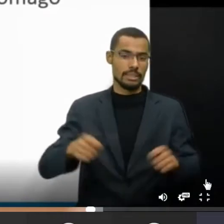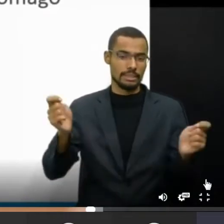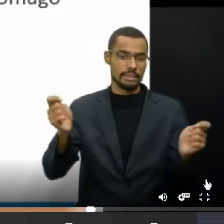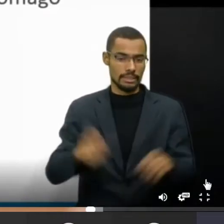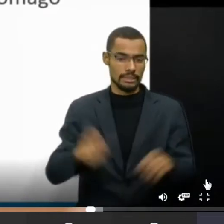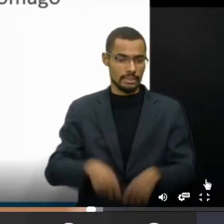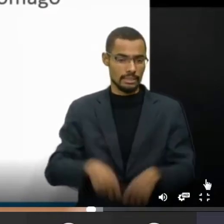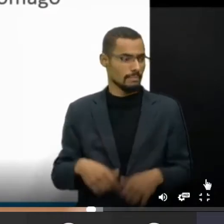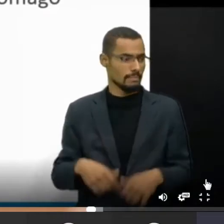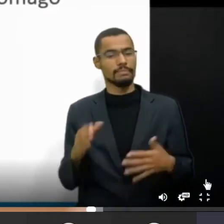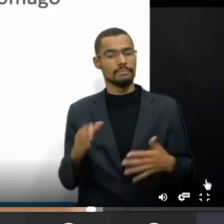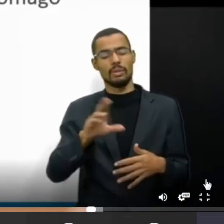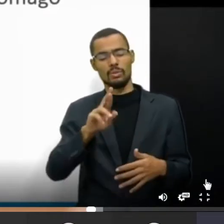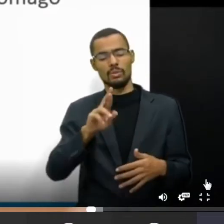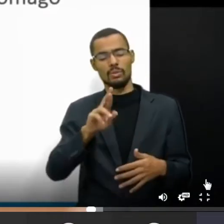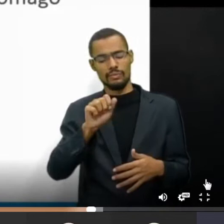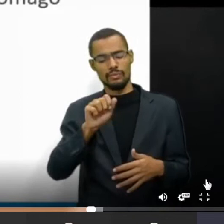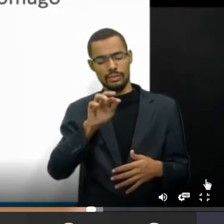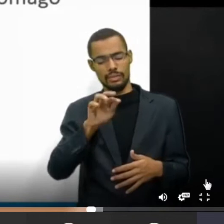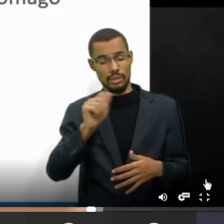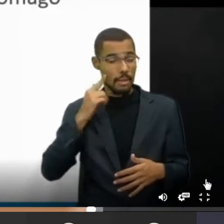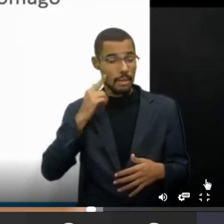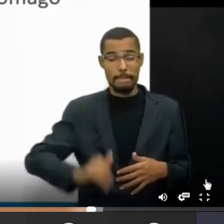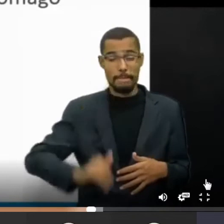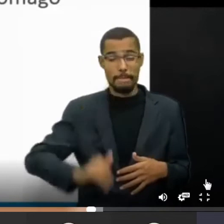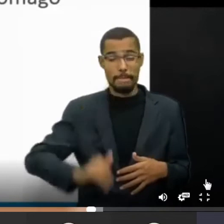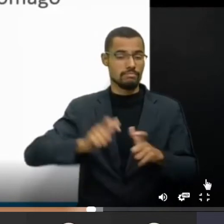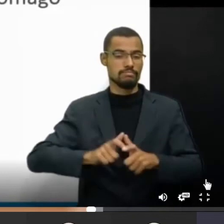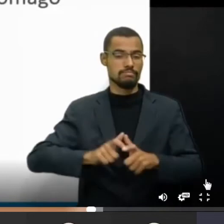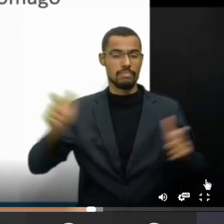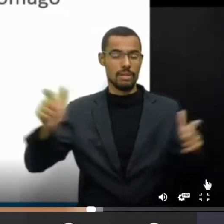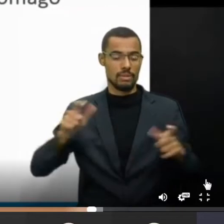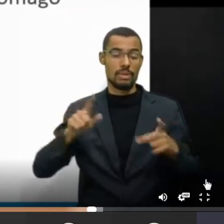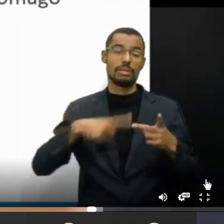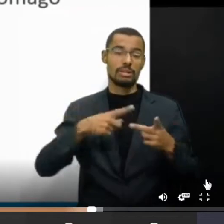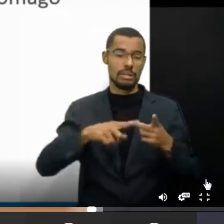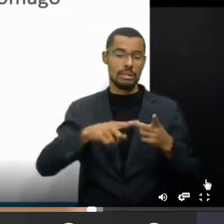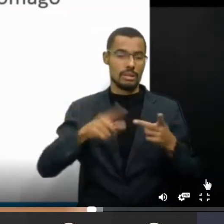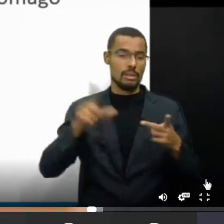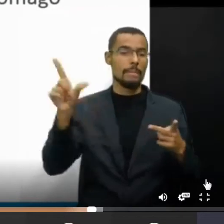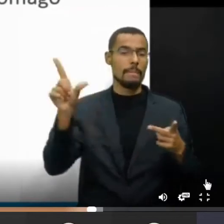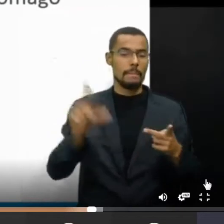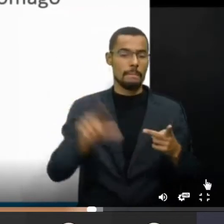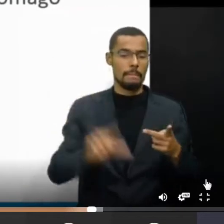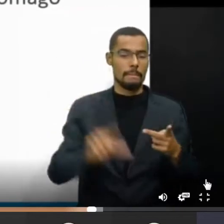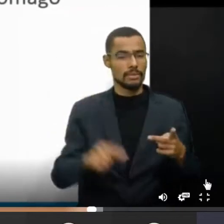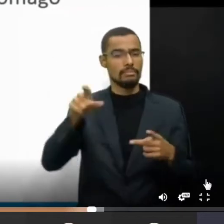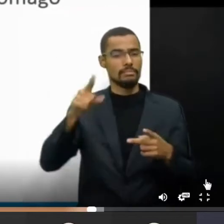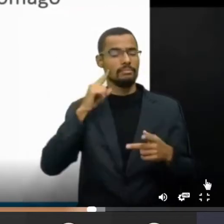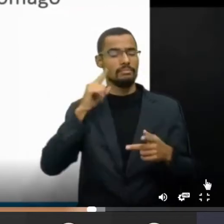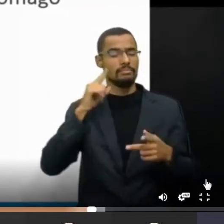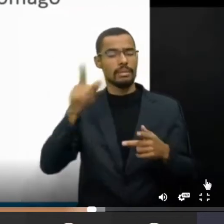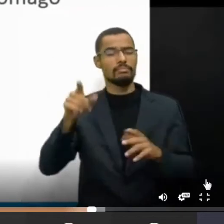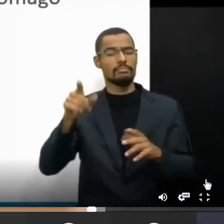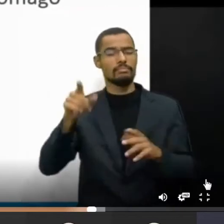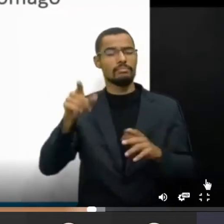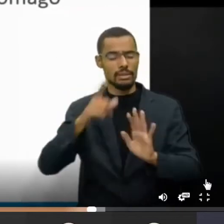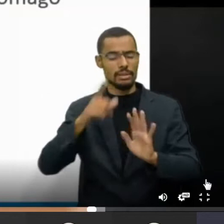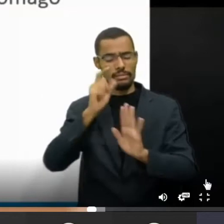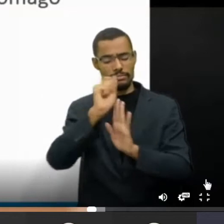eu tenho curvatura maior no estômago e curvatura menor. Então, essas pregas aqui,